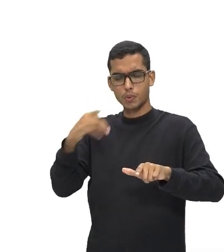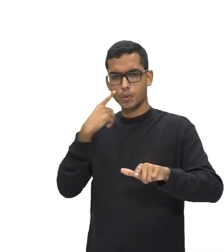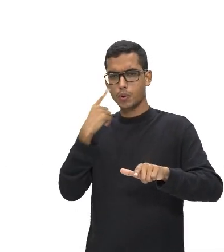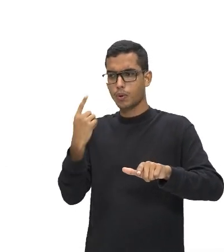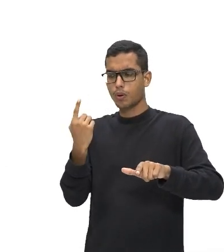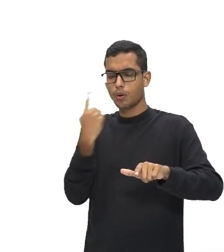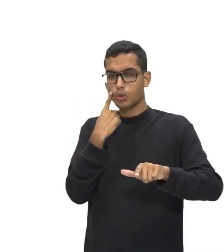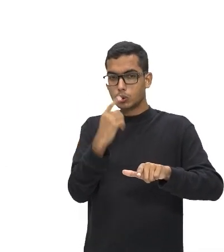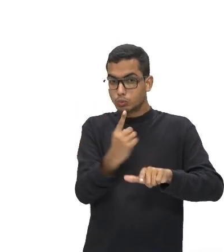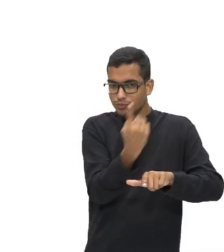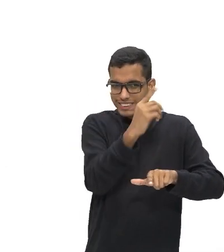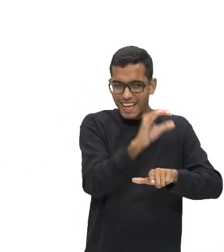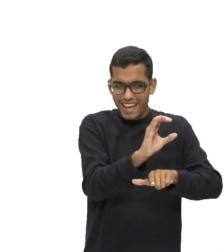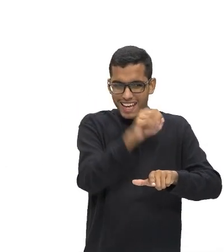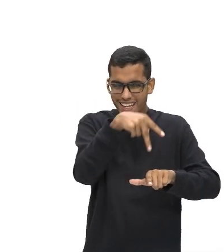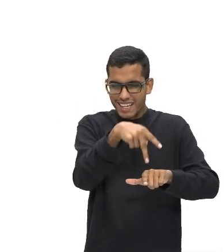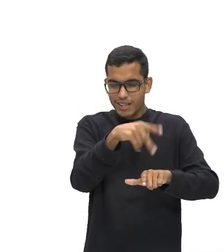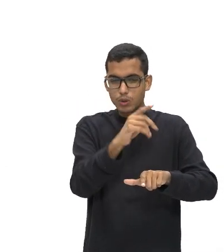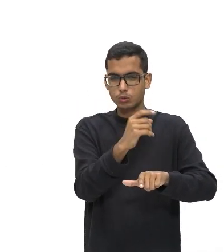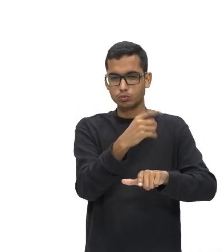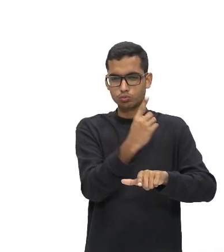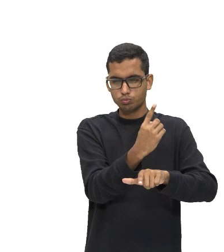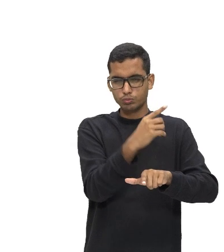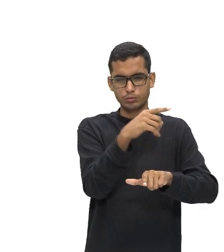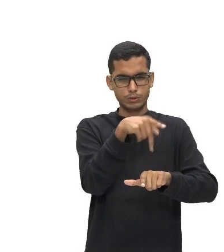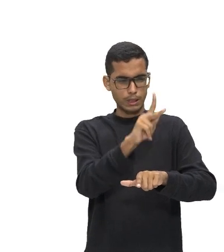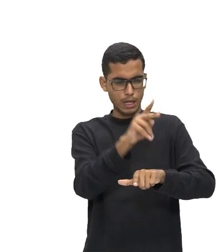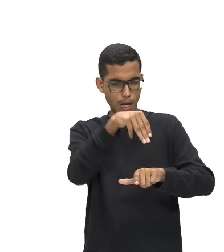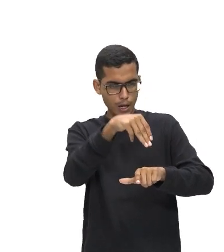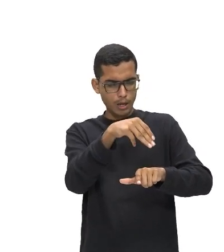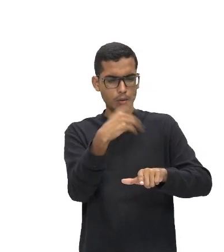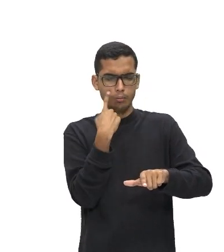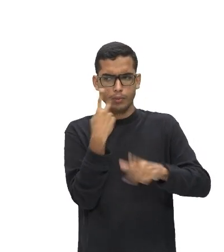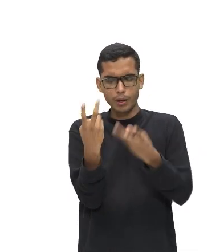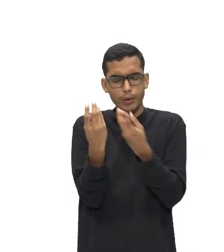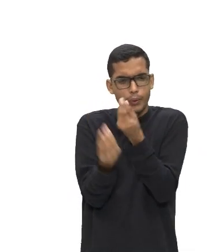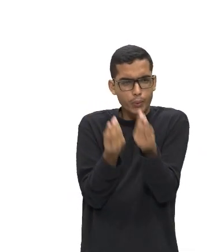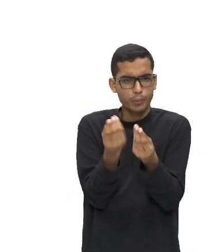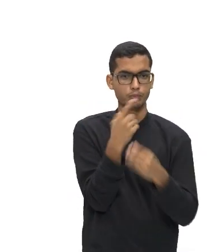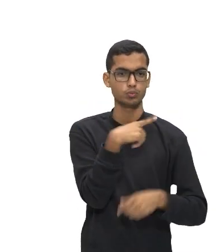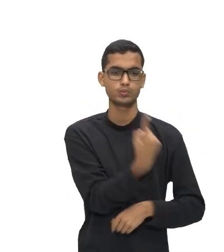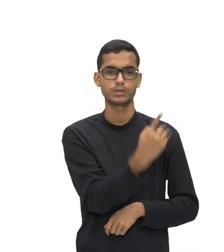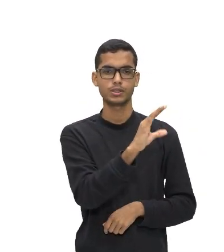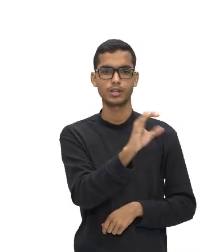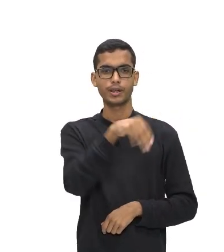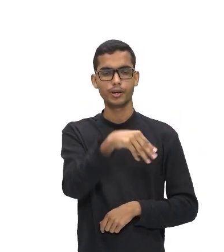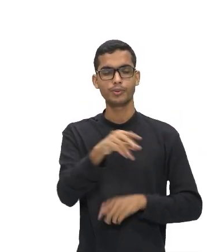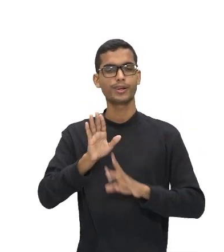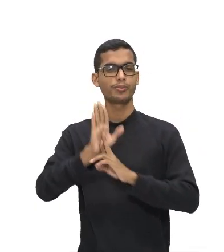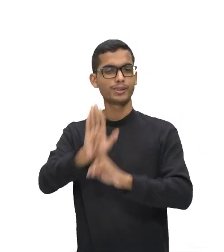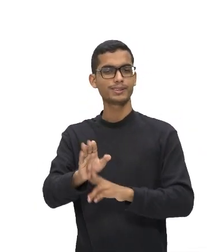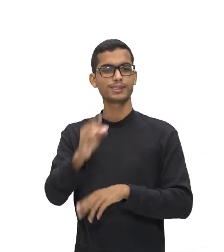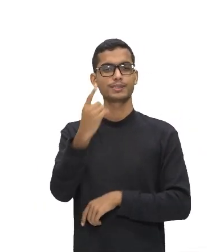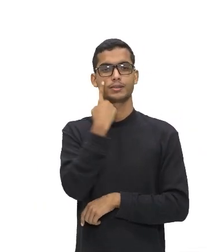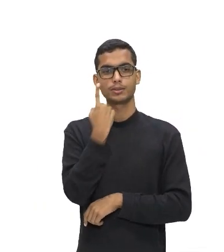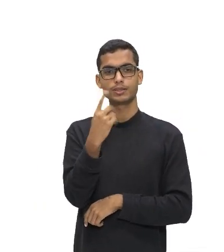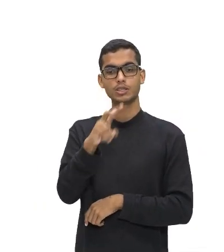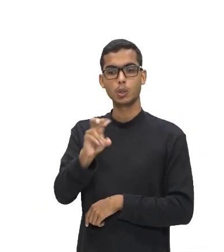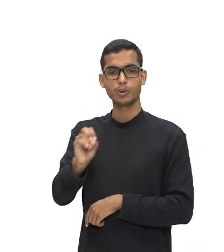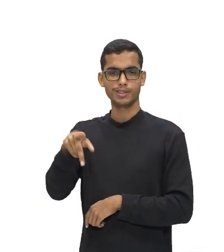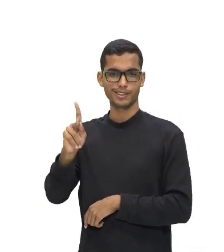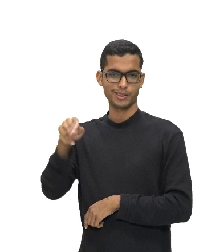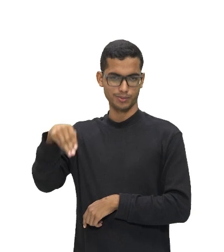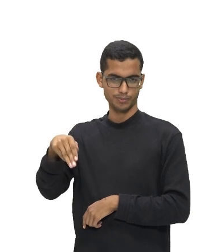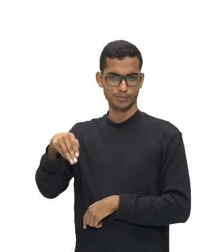quilômetros do estado do Amazonas, certo? Próximo item para a gente analisar é a rosa dos ventos.